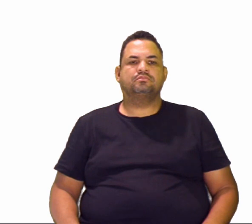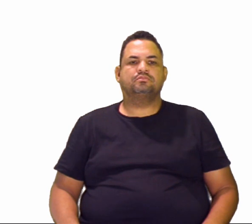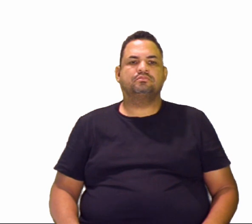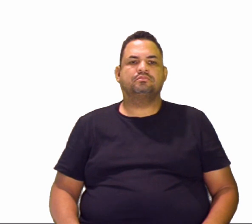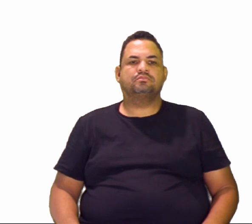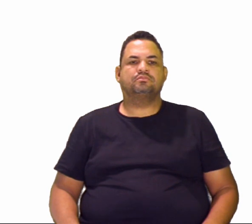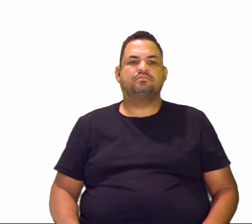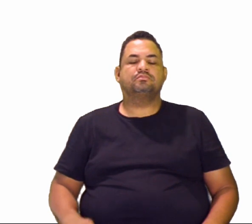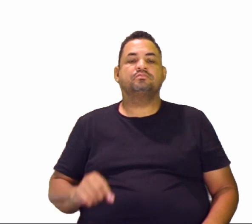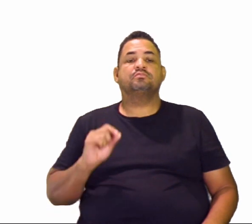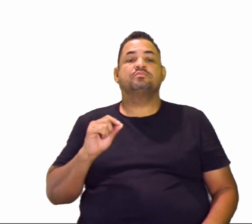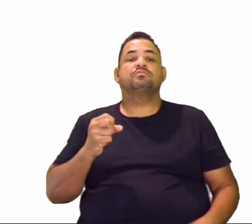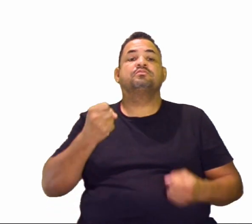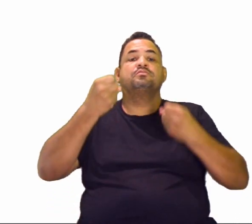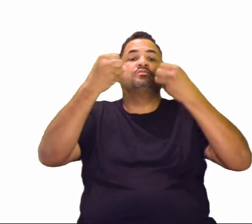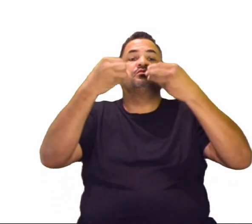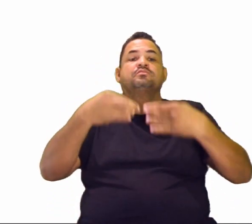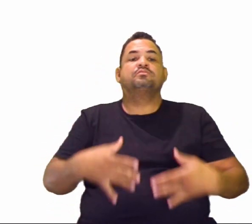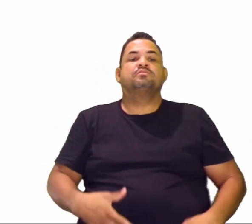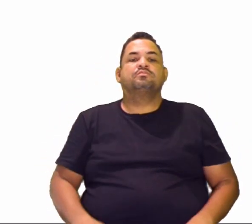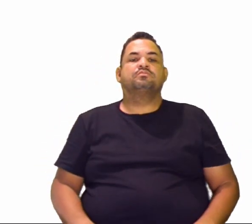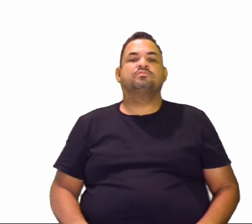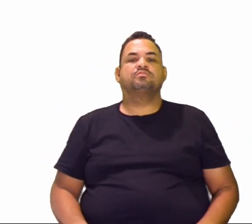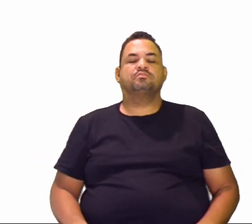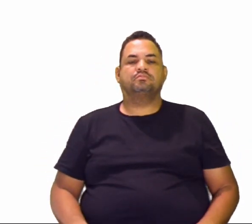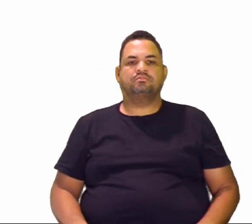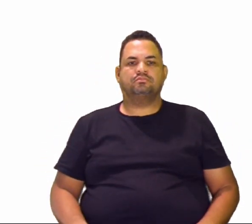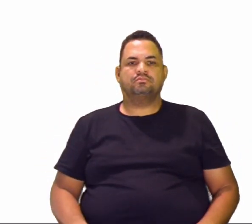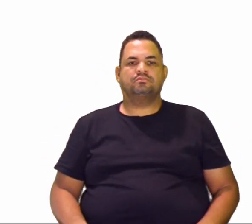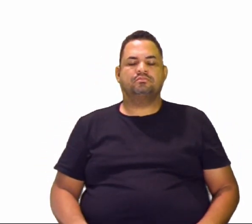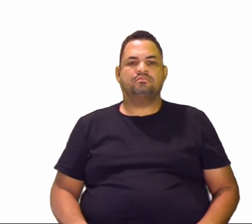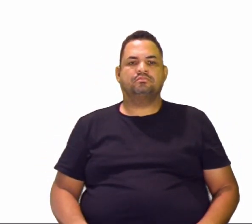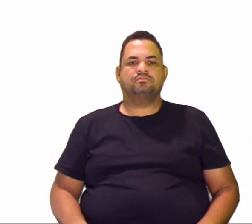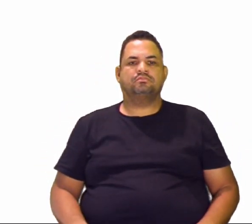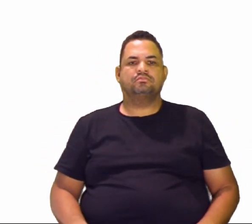questão, o que ele aborda? Ele diz o seguinte: